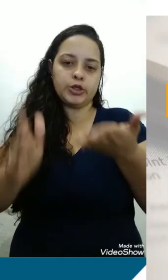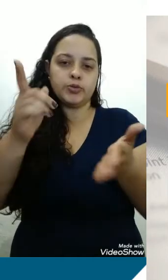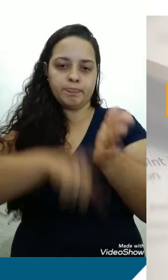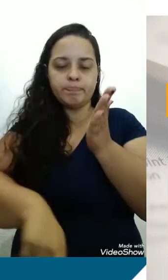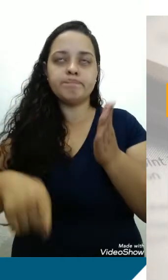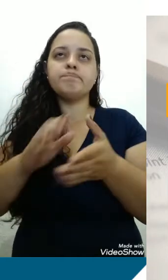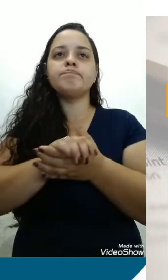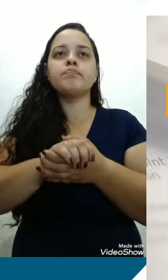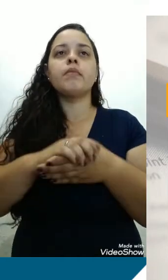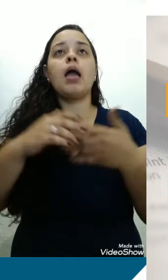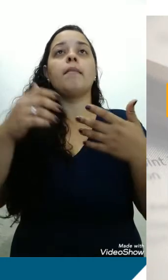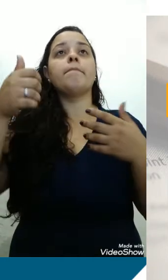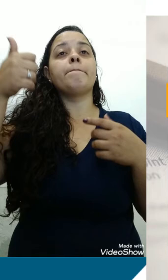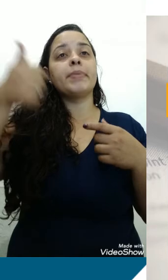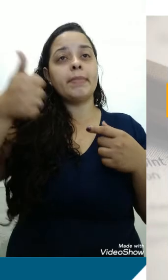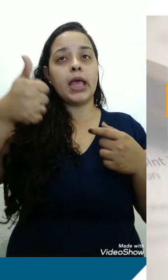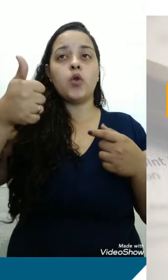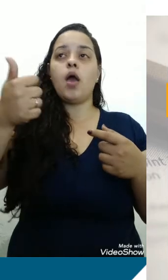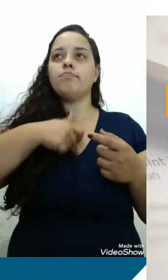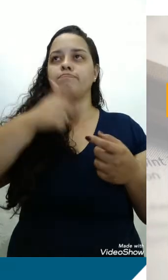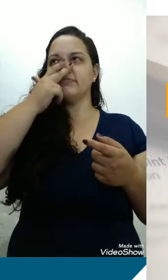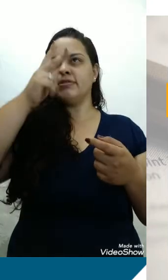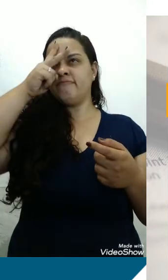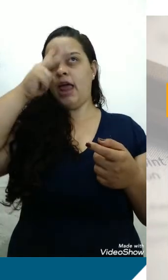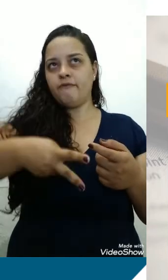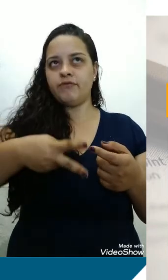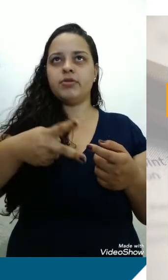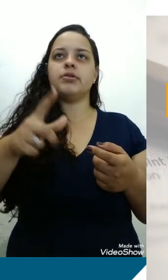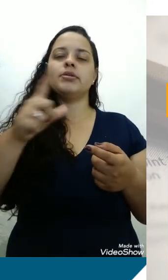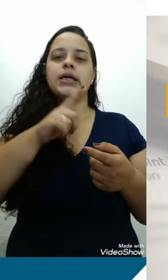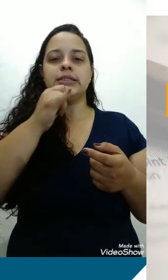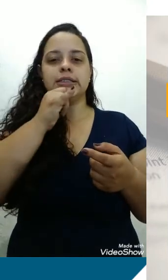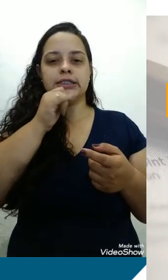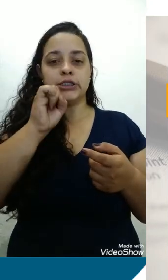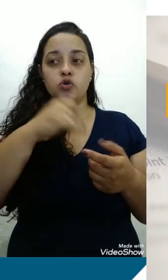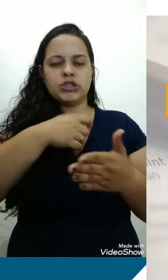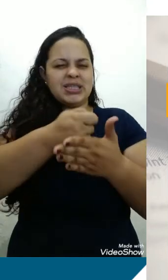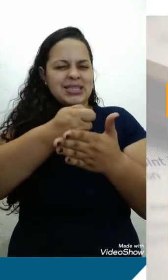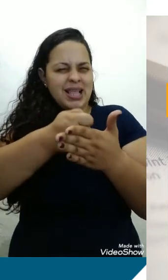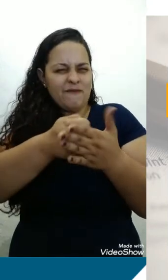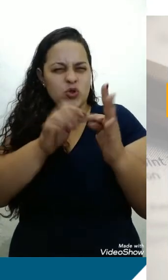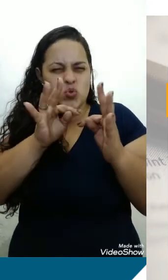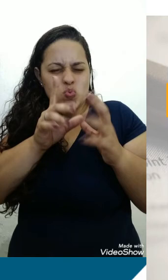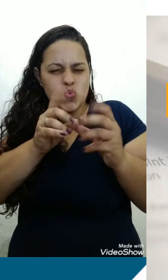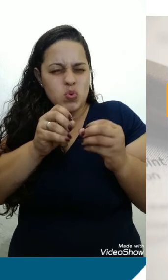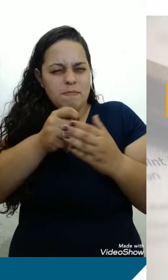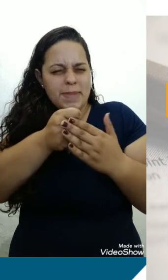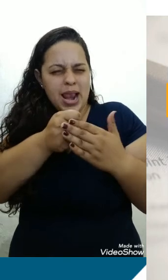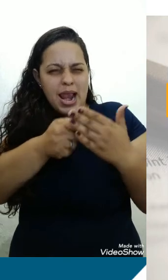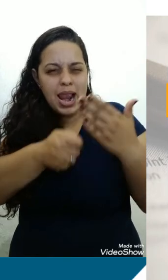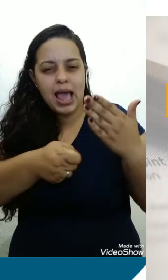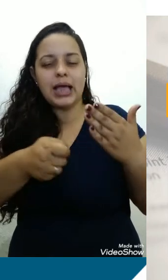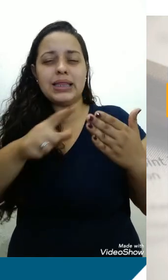diferentes. O primeiro nível é um pouco mais grave e acontece quando o candidato escreve um texto inteiro em outra